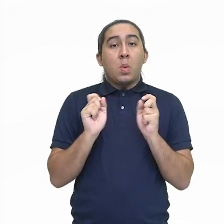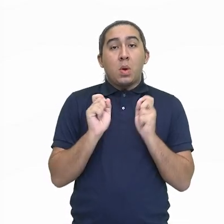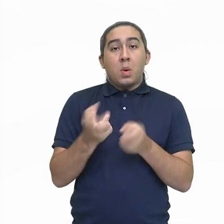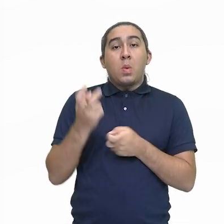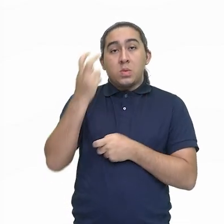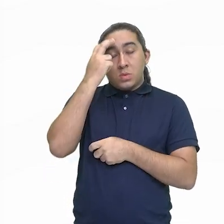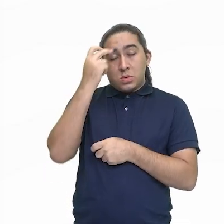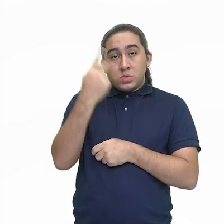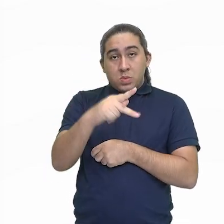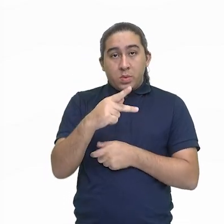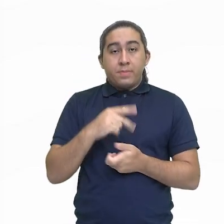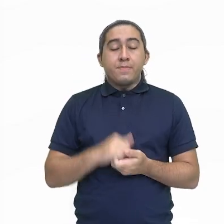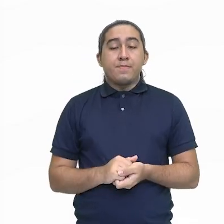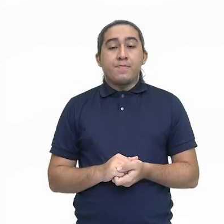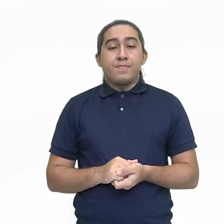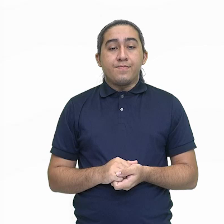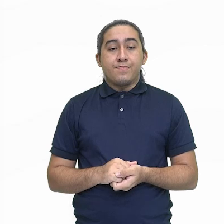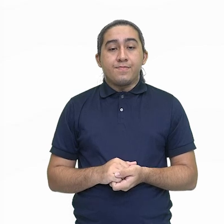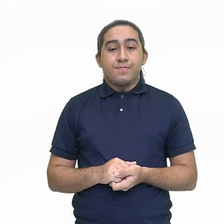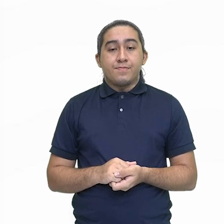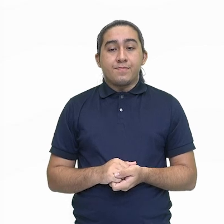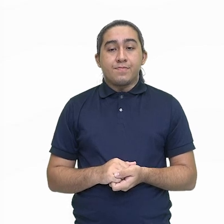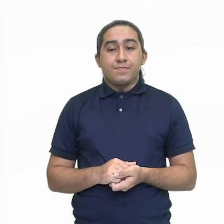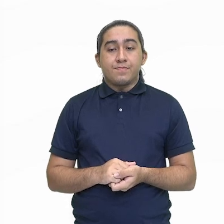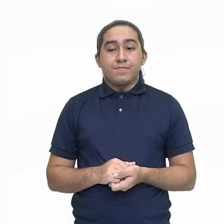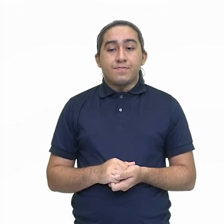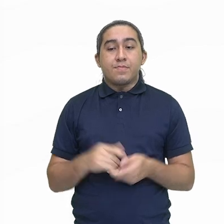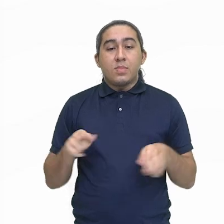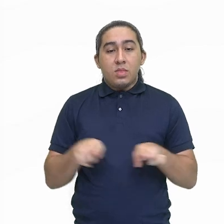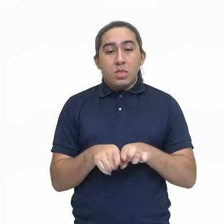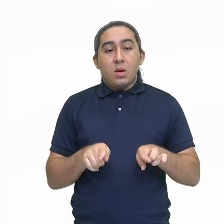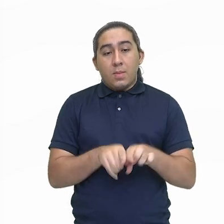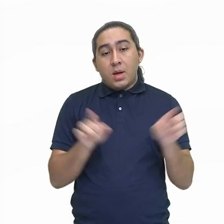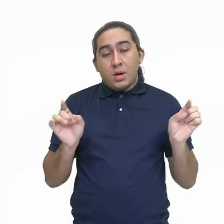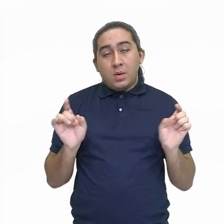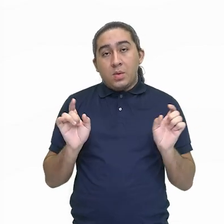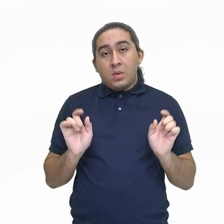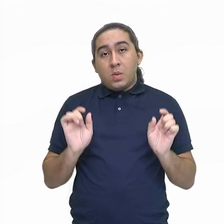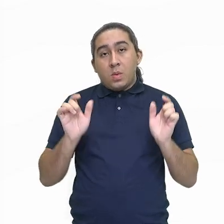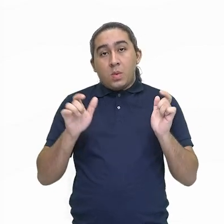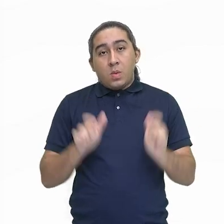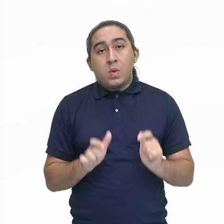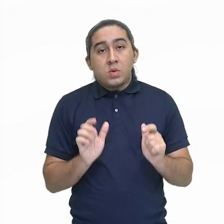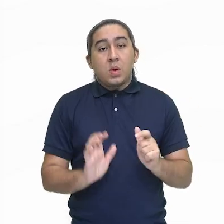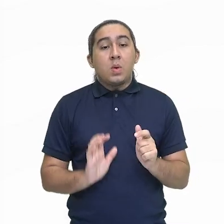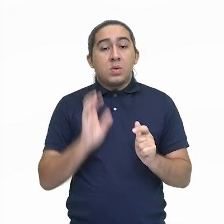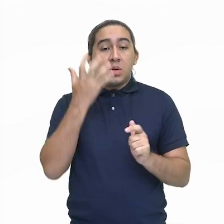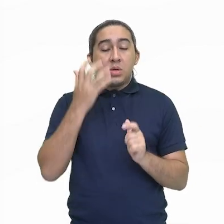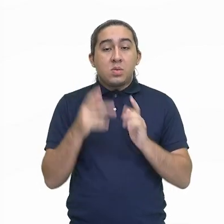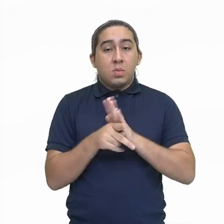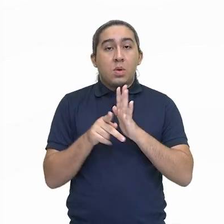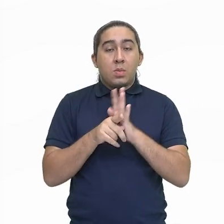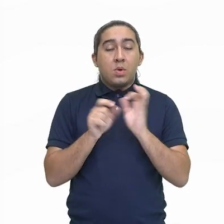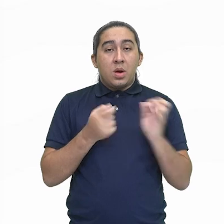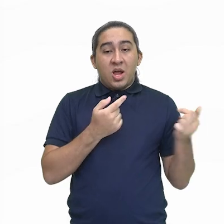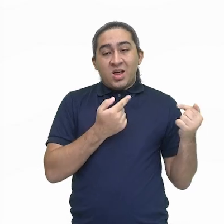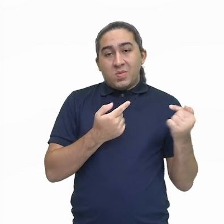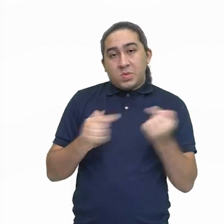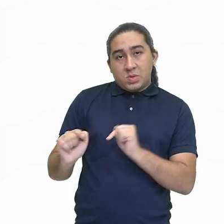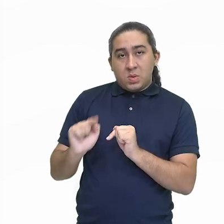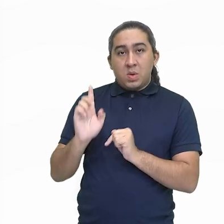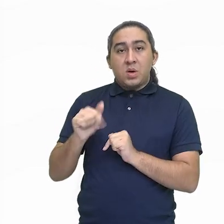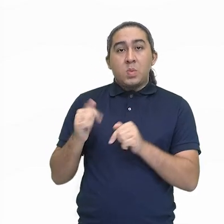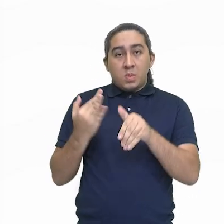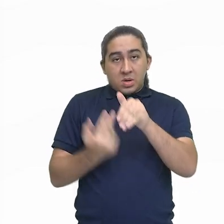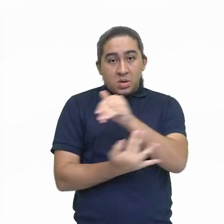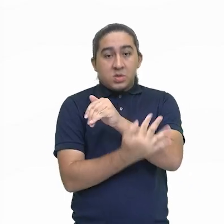a sua cultura. E isso vai acabar ali acontecendo a aversão aos migrantes, né, que nós